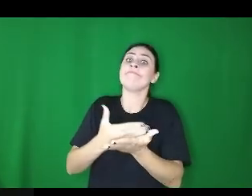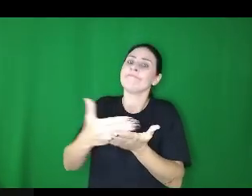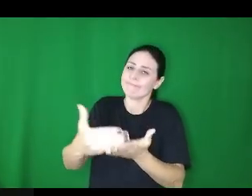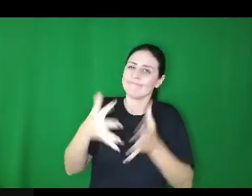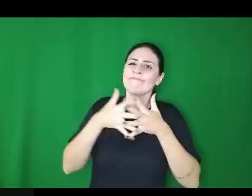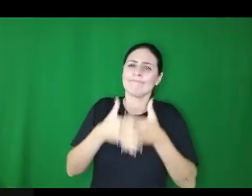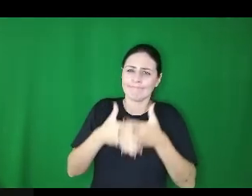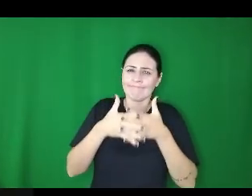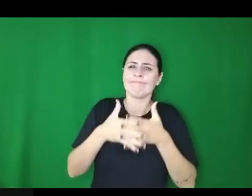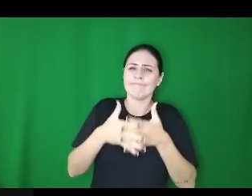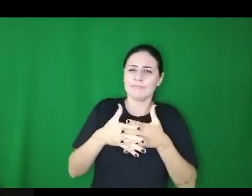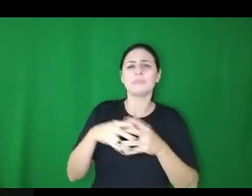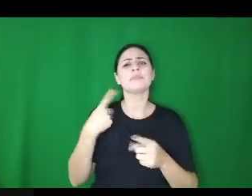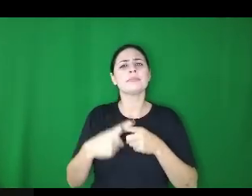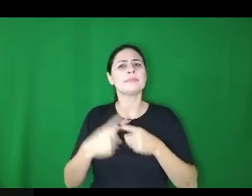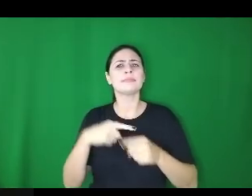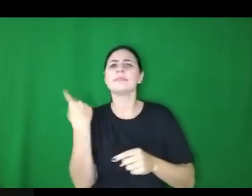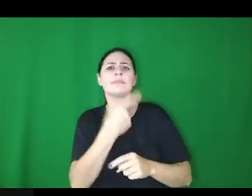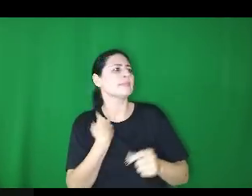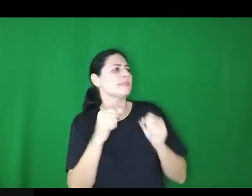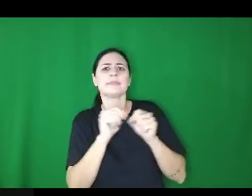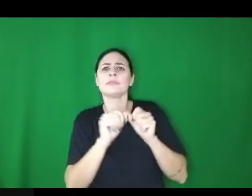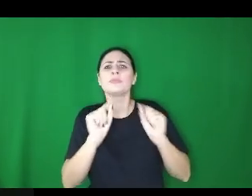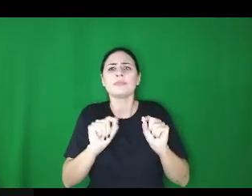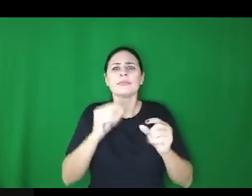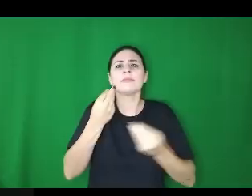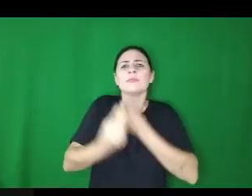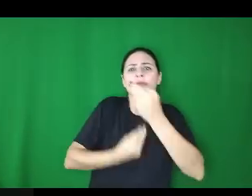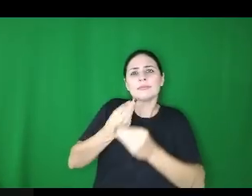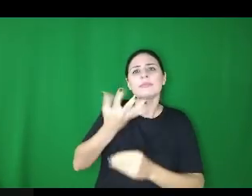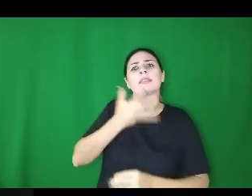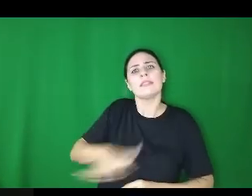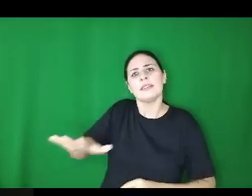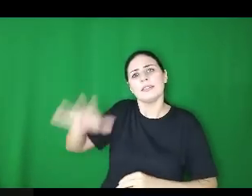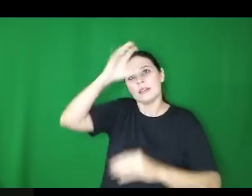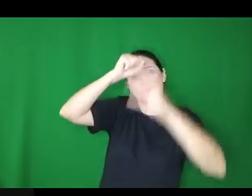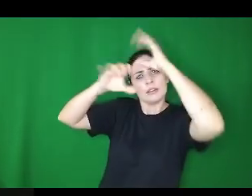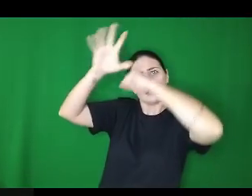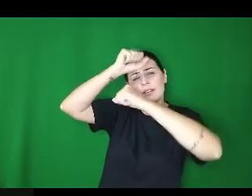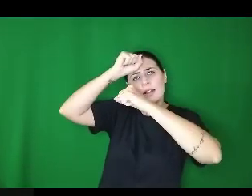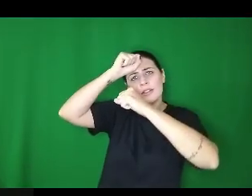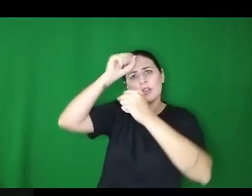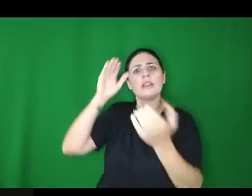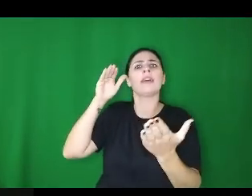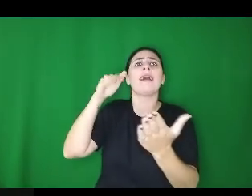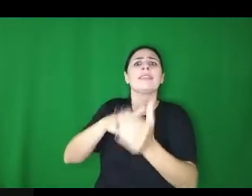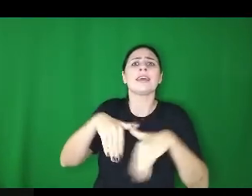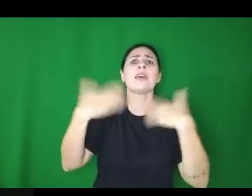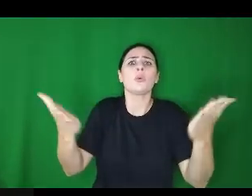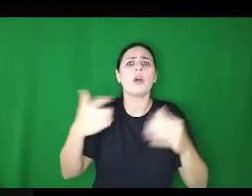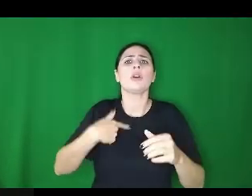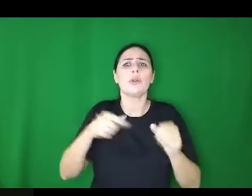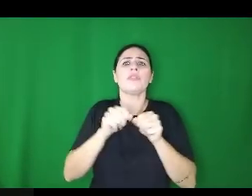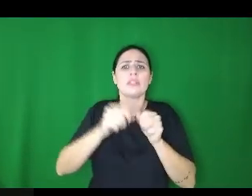que ela pertence a uma instituição e que é passageira e que ela vai voltar para essa instituição. Então, no começo a gente